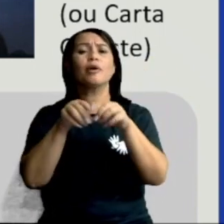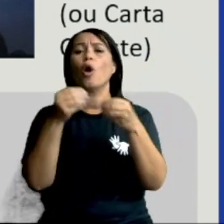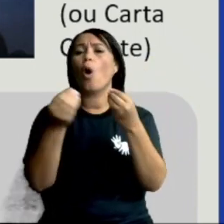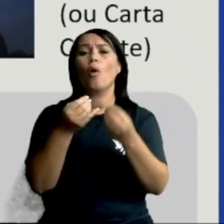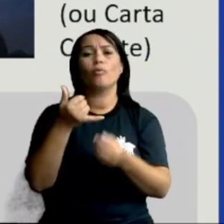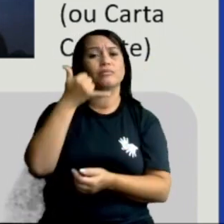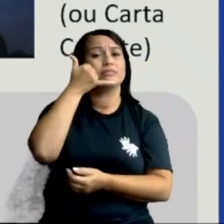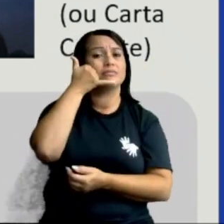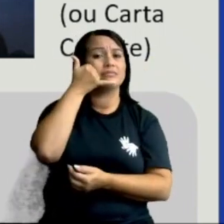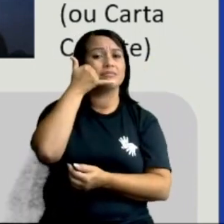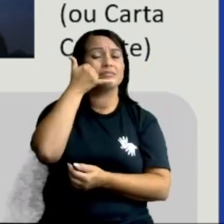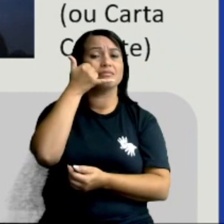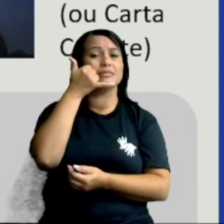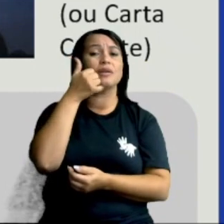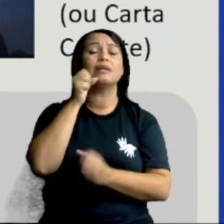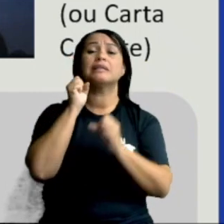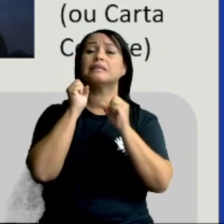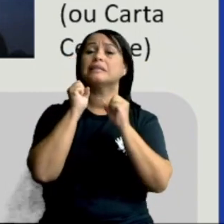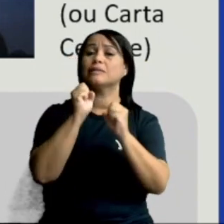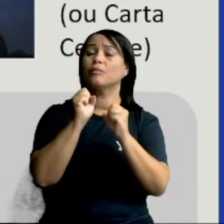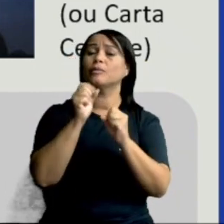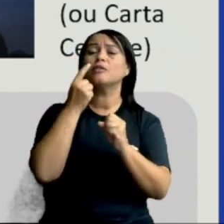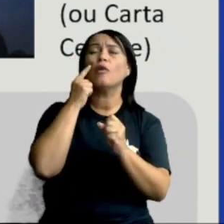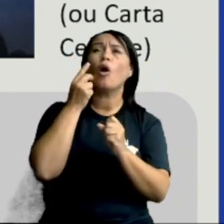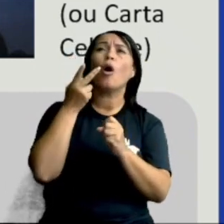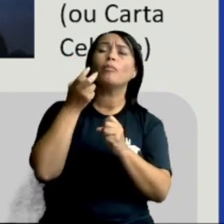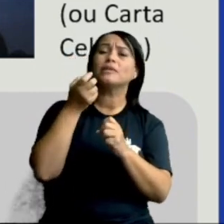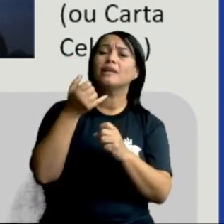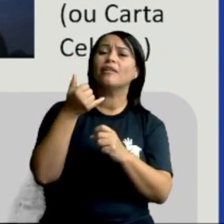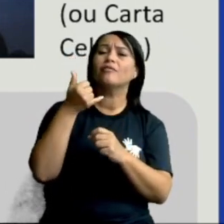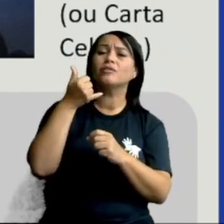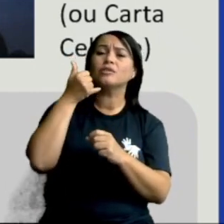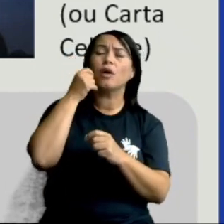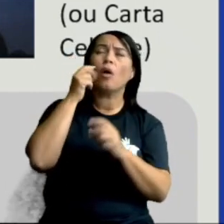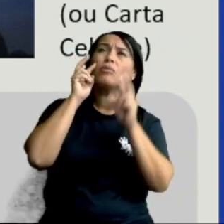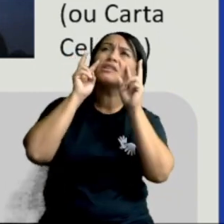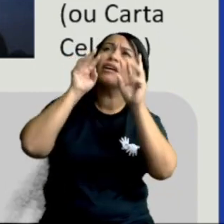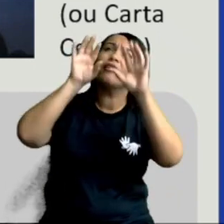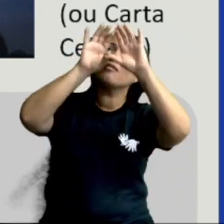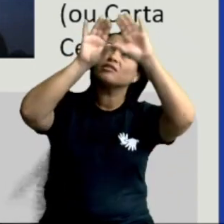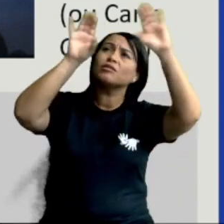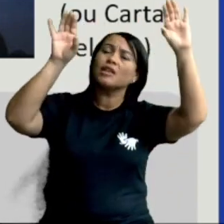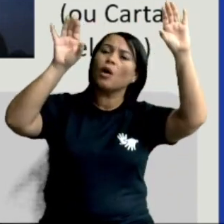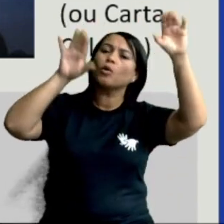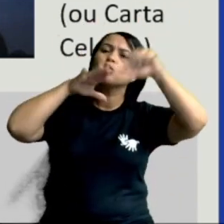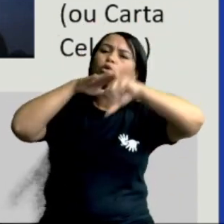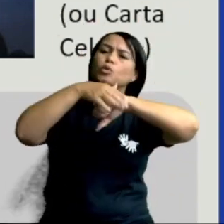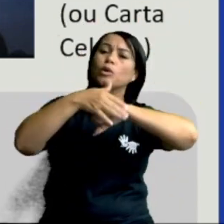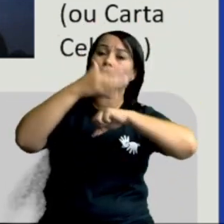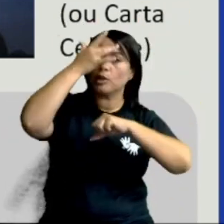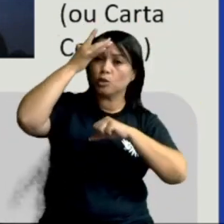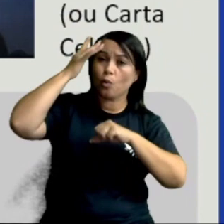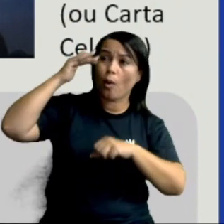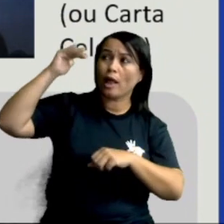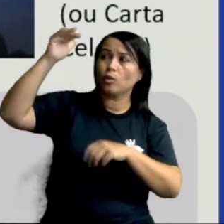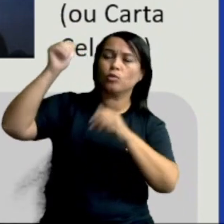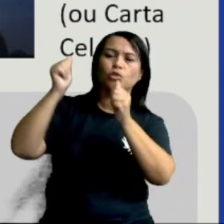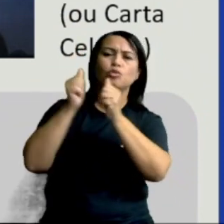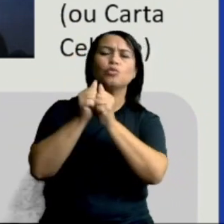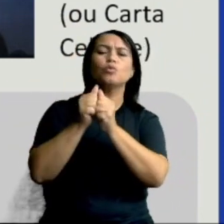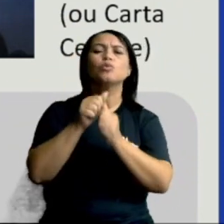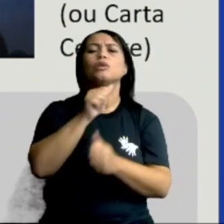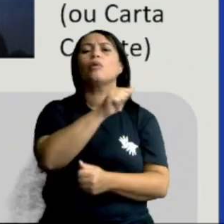celular. Se for possível, observe o céu à noite acompanhado de um adulto utilizando um